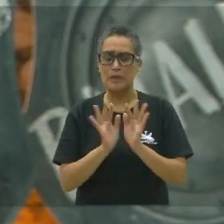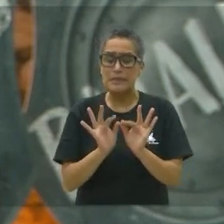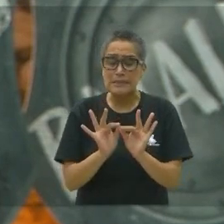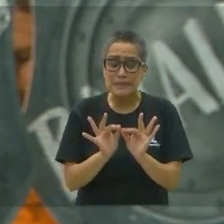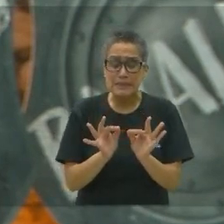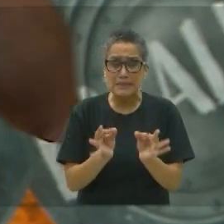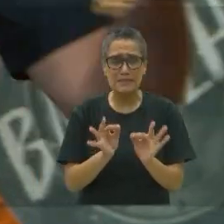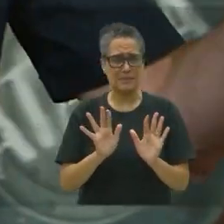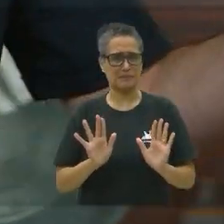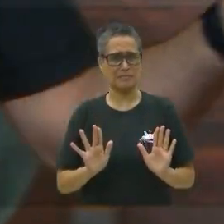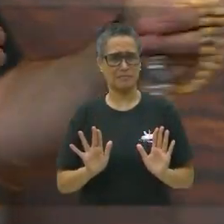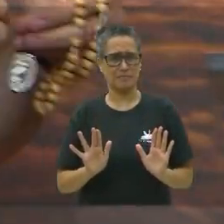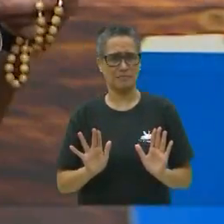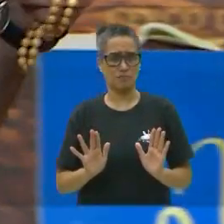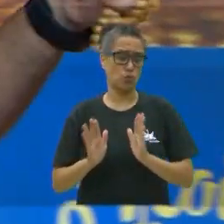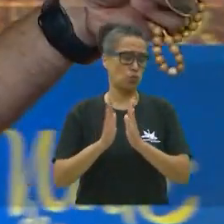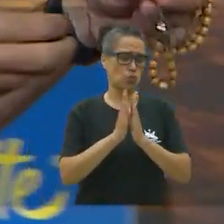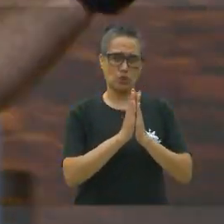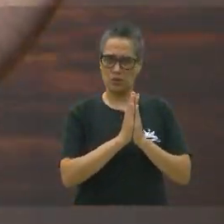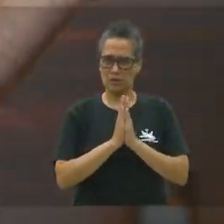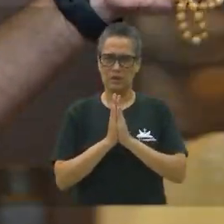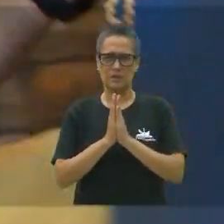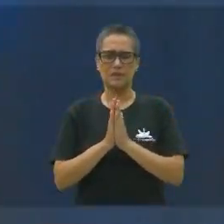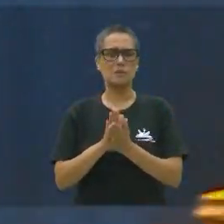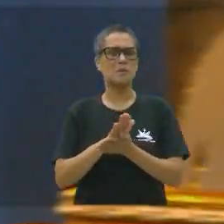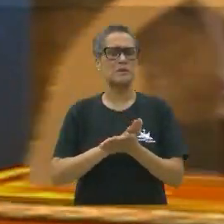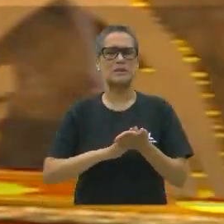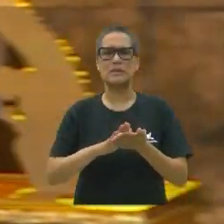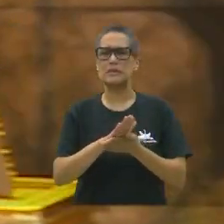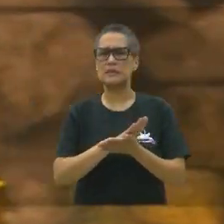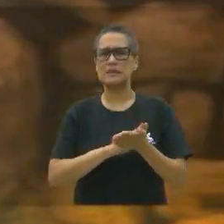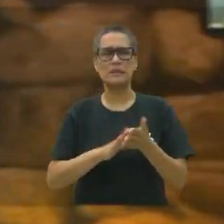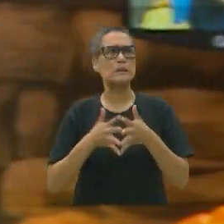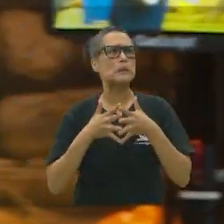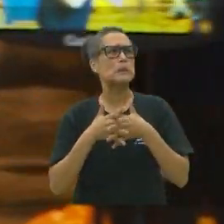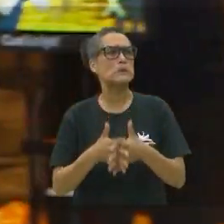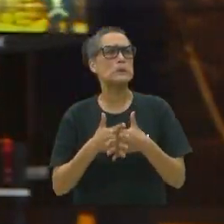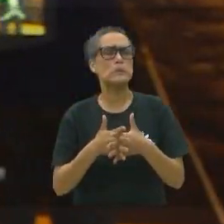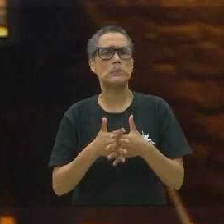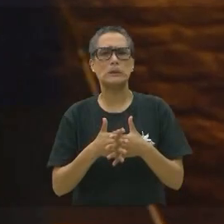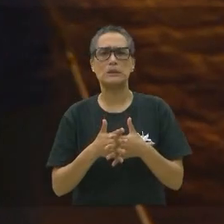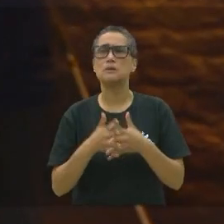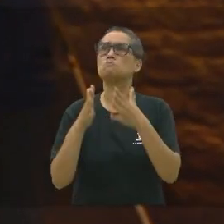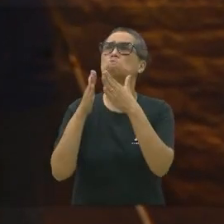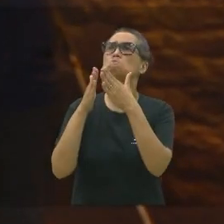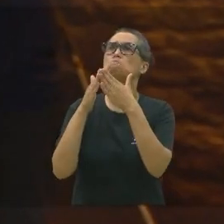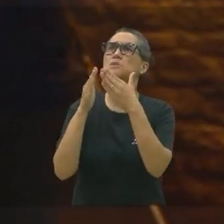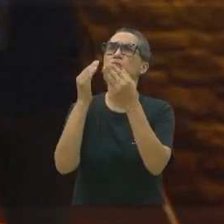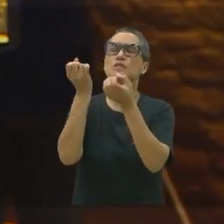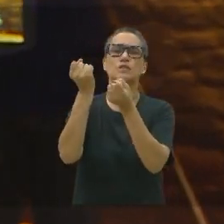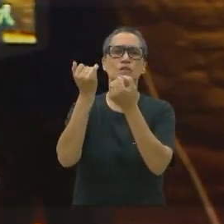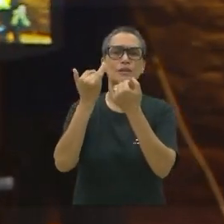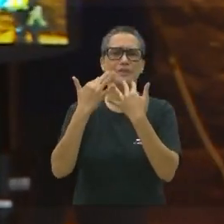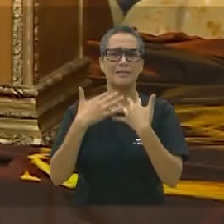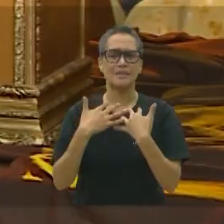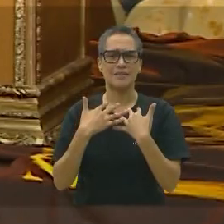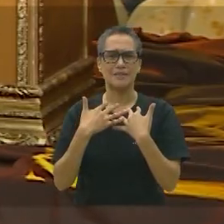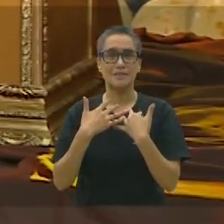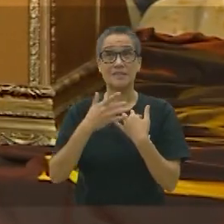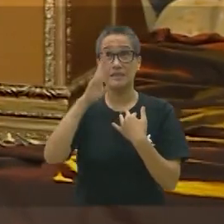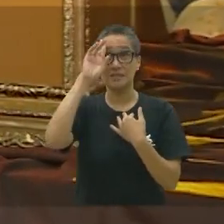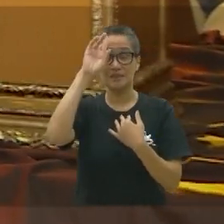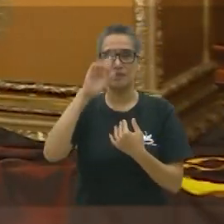Simples, não rezamos nada de forma complexa, só pedindo a graça a nosso Senhor, porque